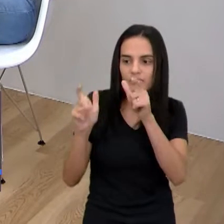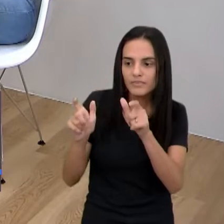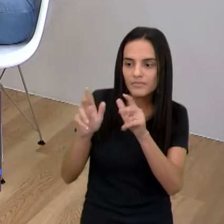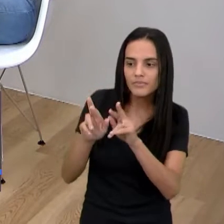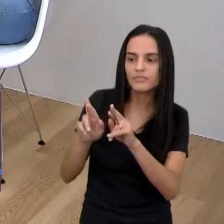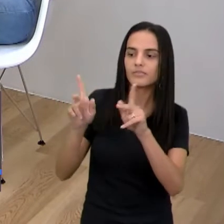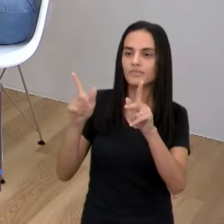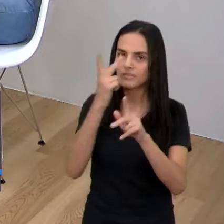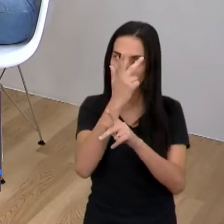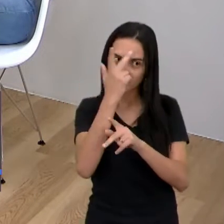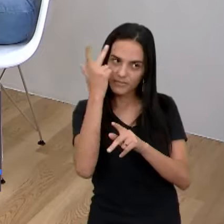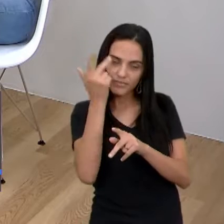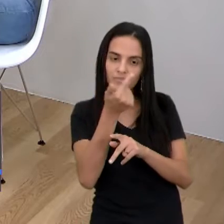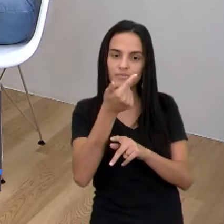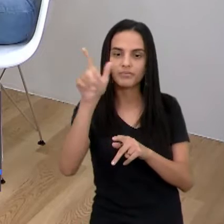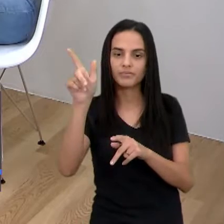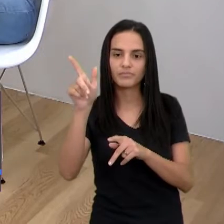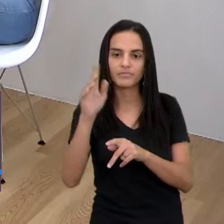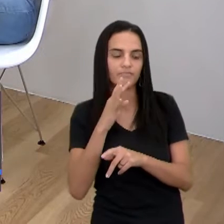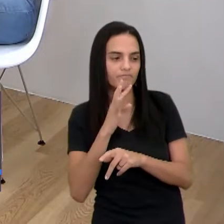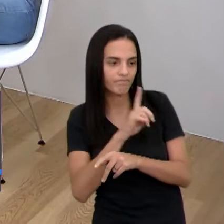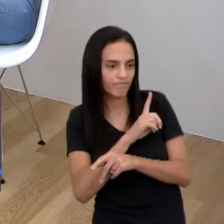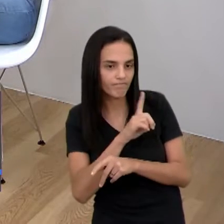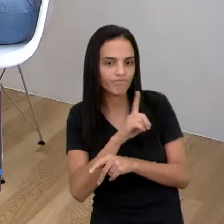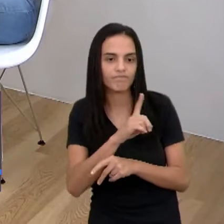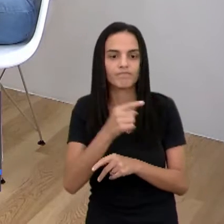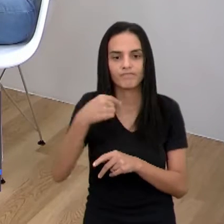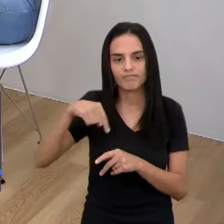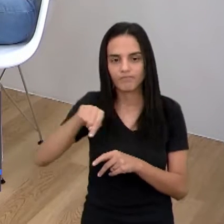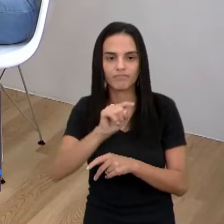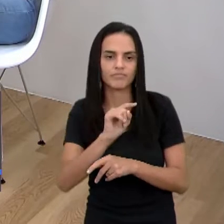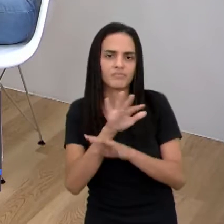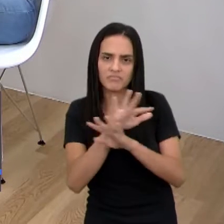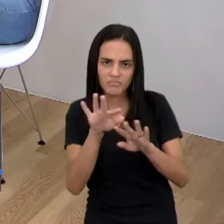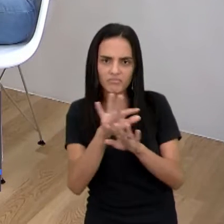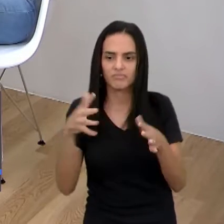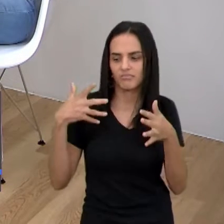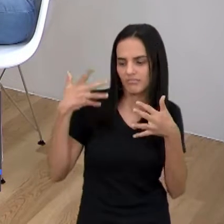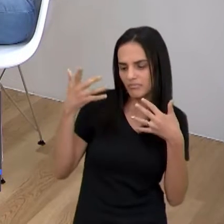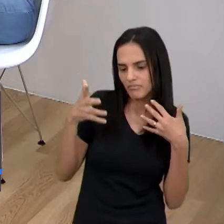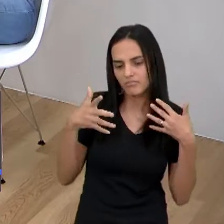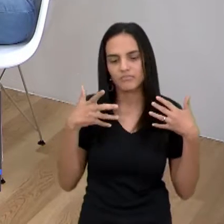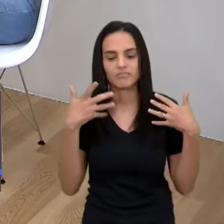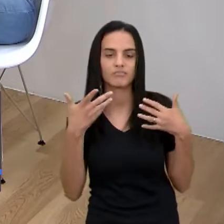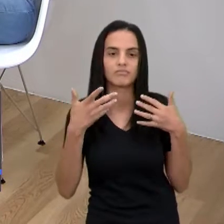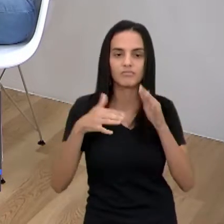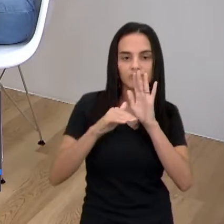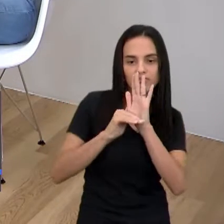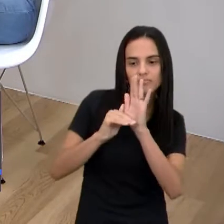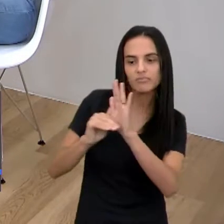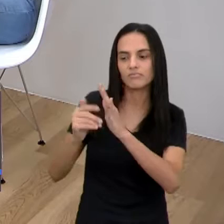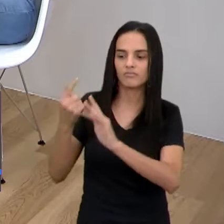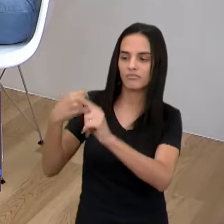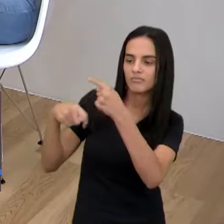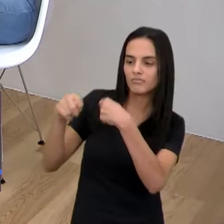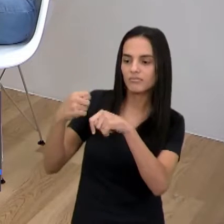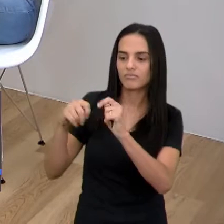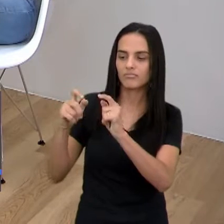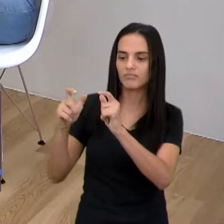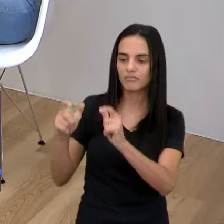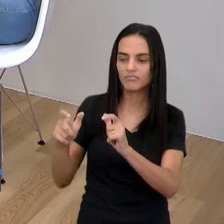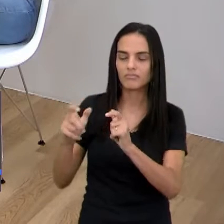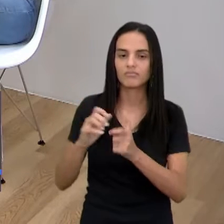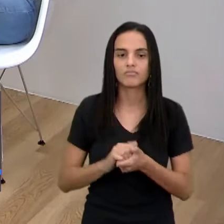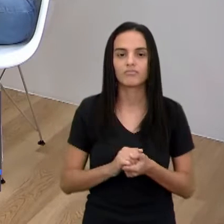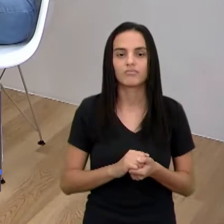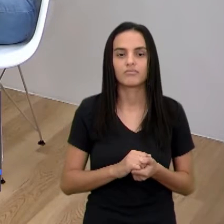te conhecem. Exato. E olha que a gente está lá como turista, como que alguém de repente vai contribuir com a economia local. Uma